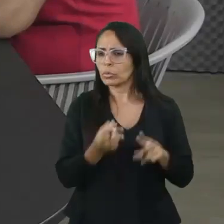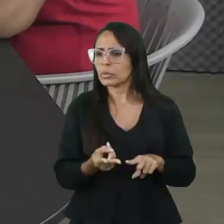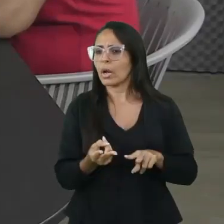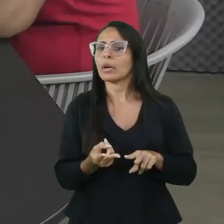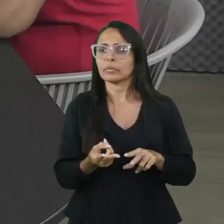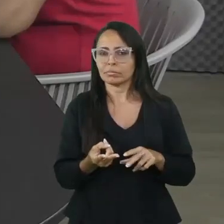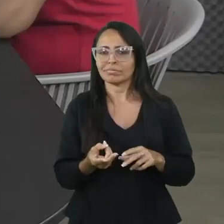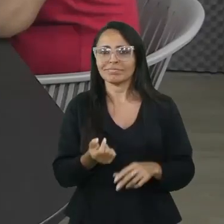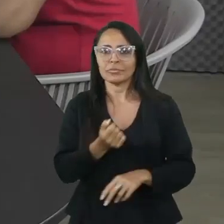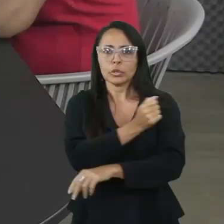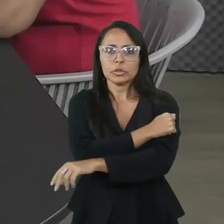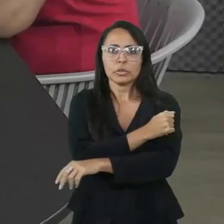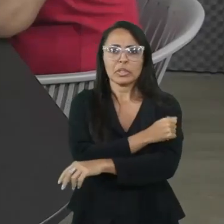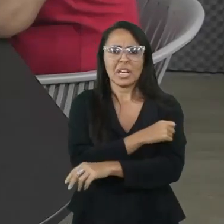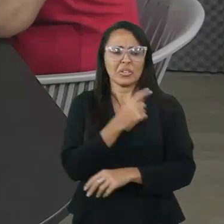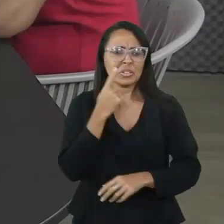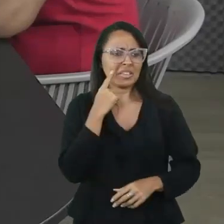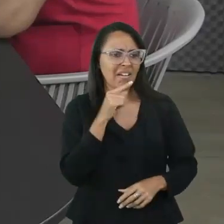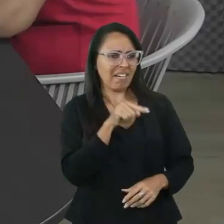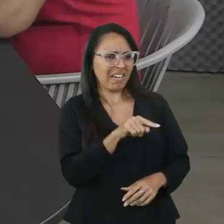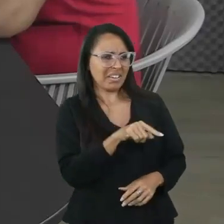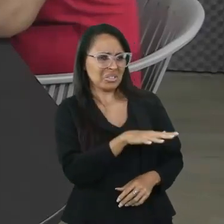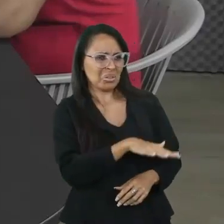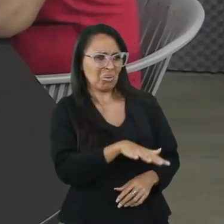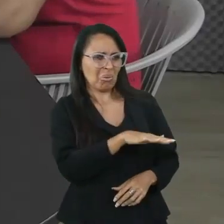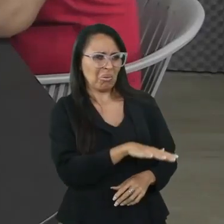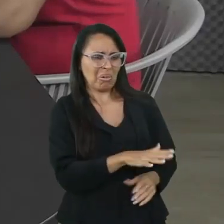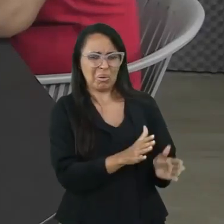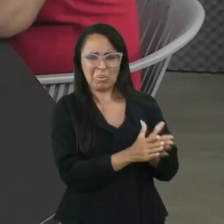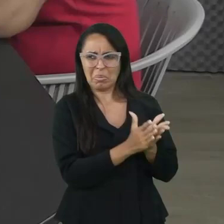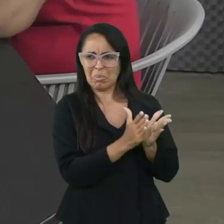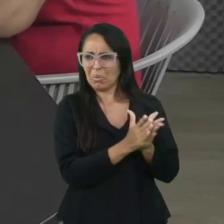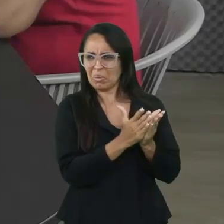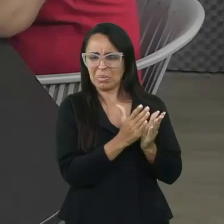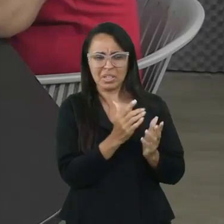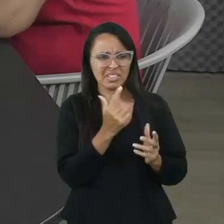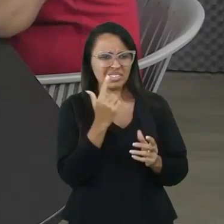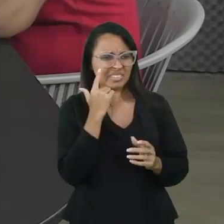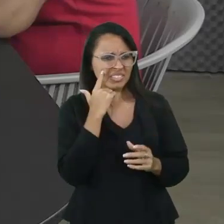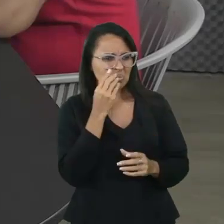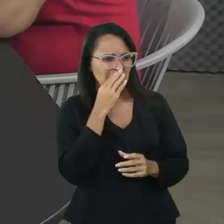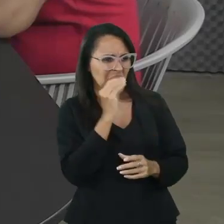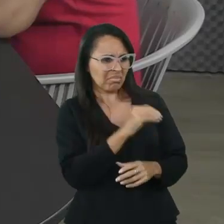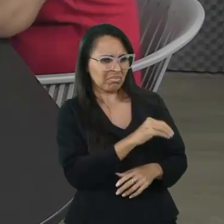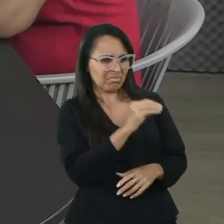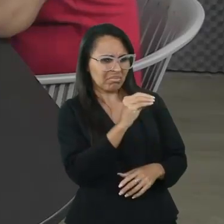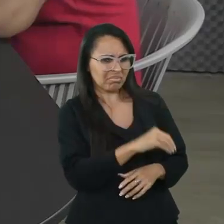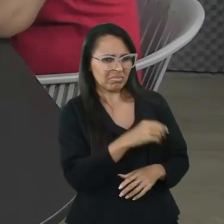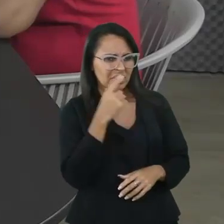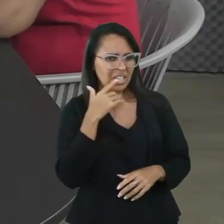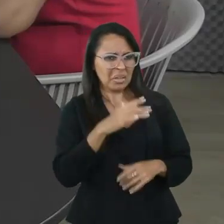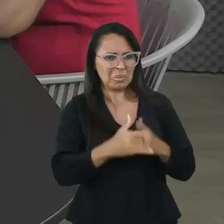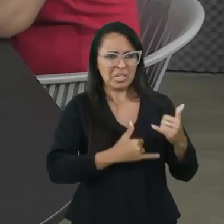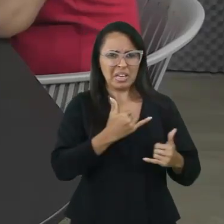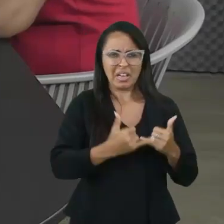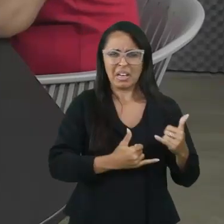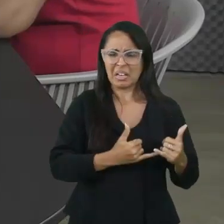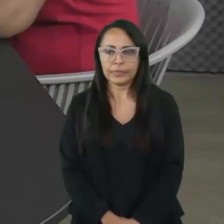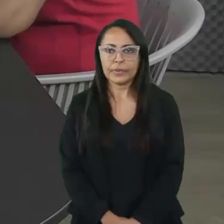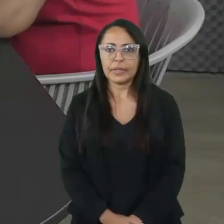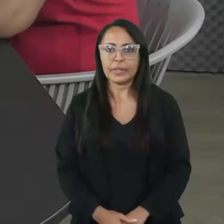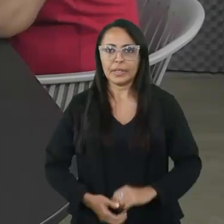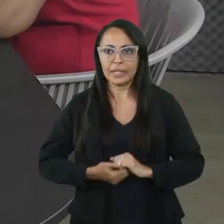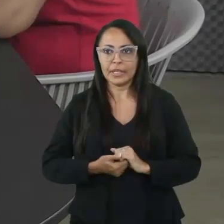local precário, um local desinteressante, um local sem, enfim, sem muitas áreas de lazer, sem muitos atrativos